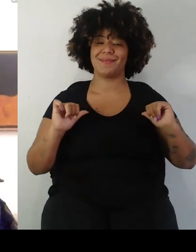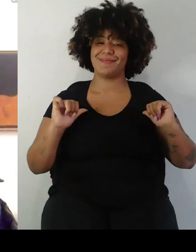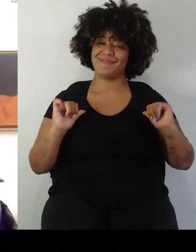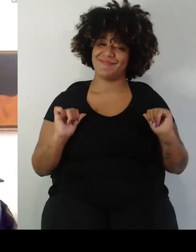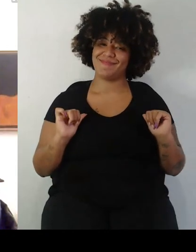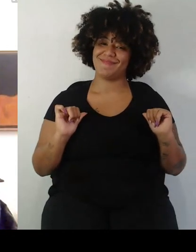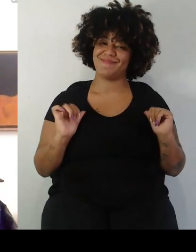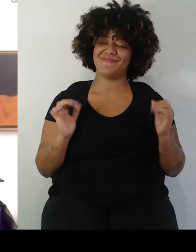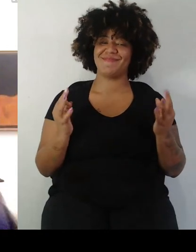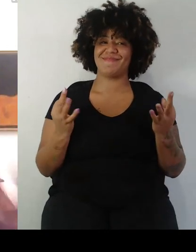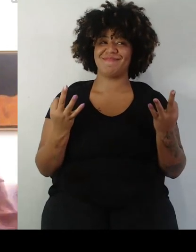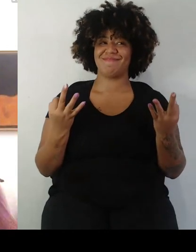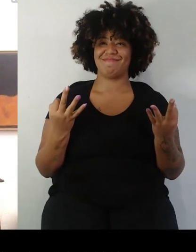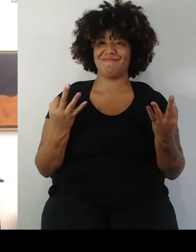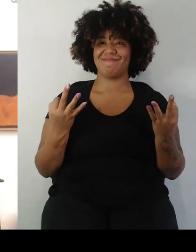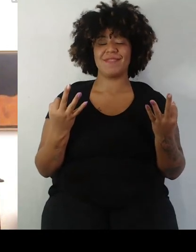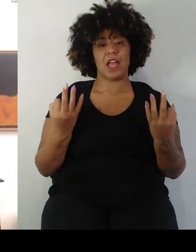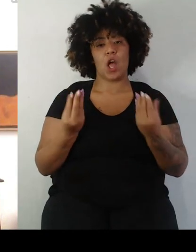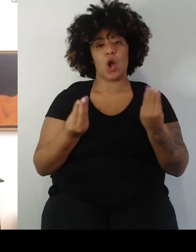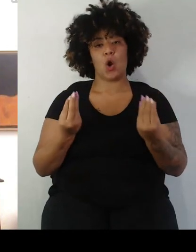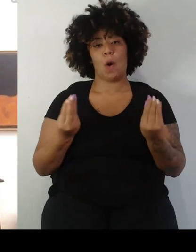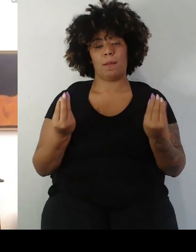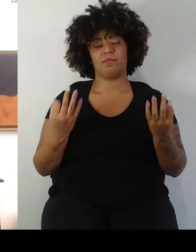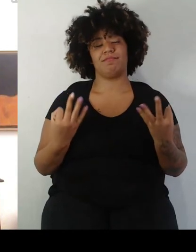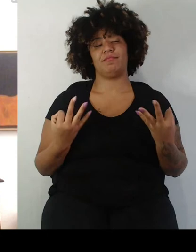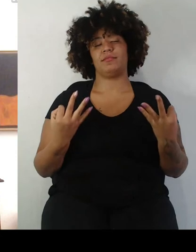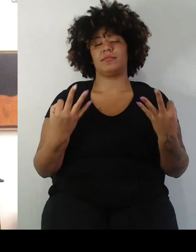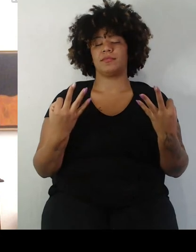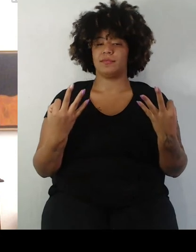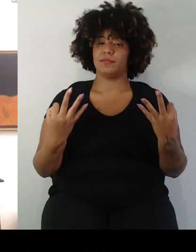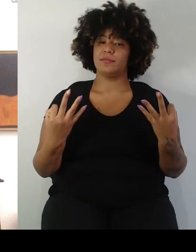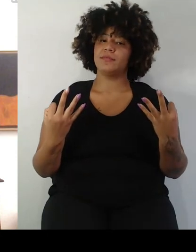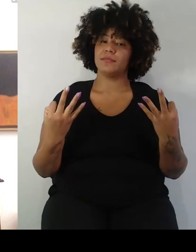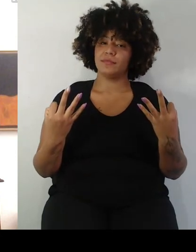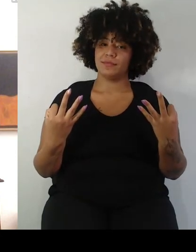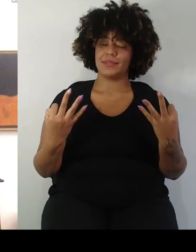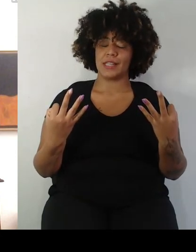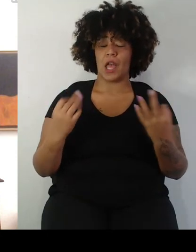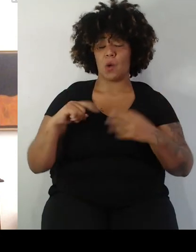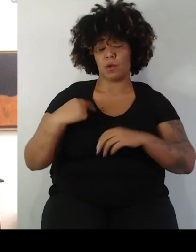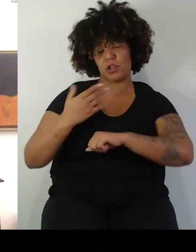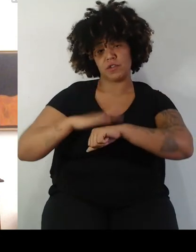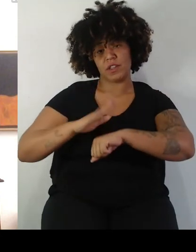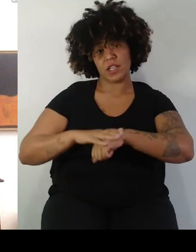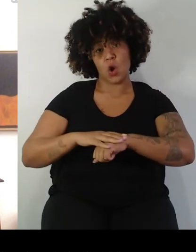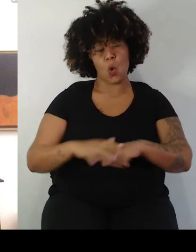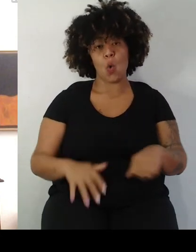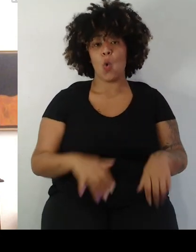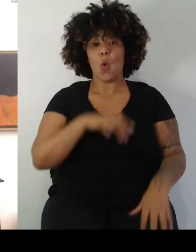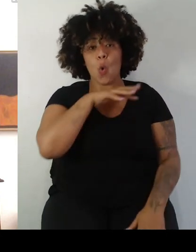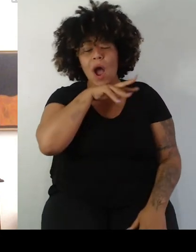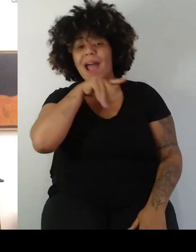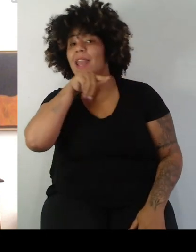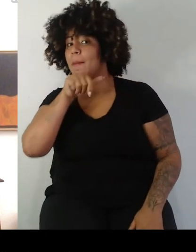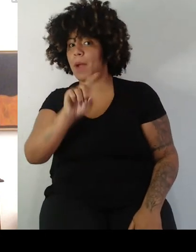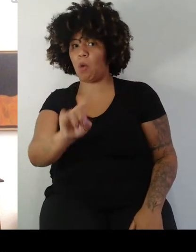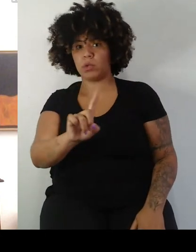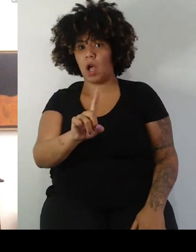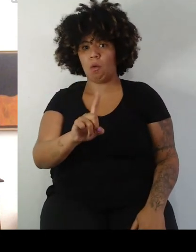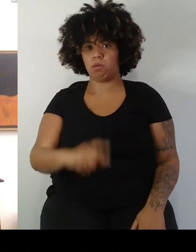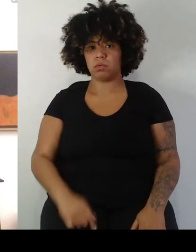uma fachada de tranquilidade é mais benéfica isso que nós fazemos o animal Não o animal tem um ataque de raiva e ataca